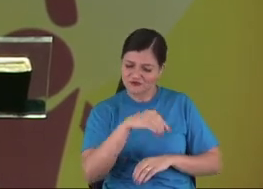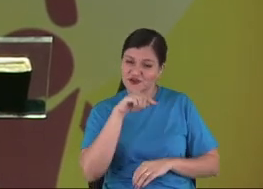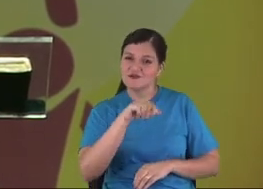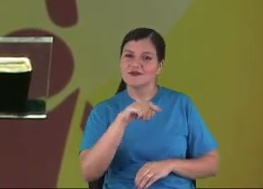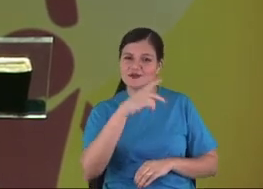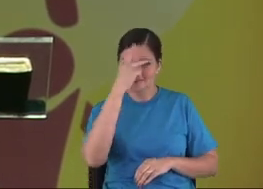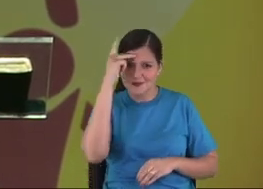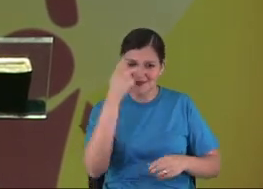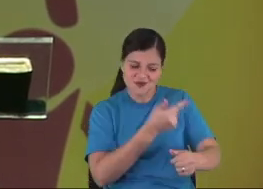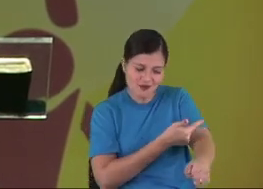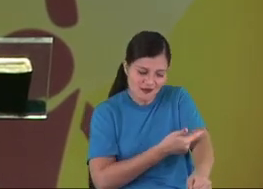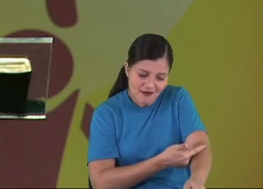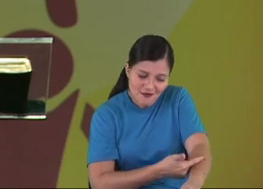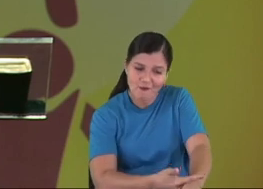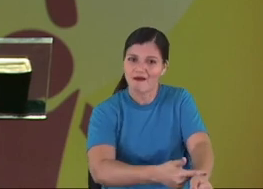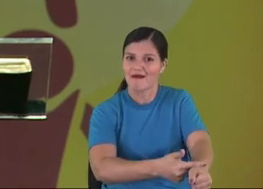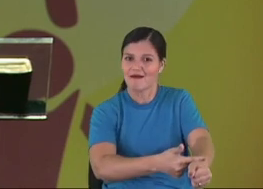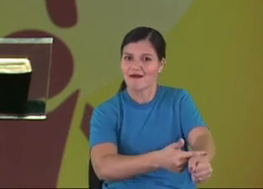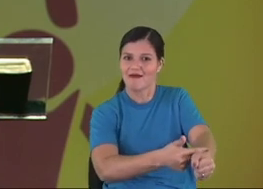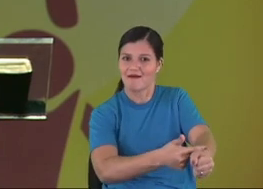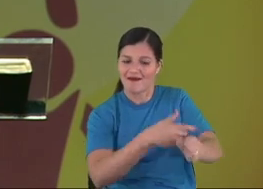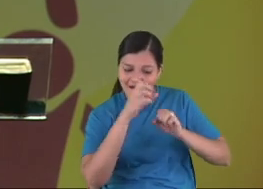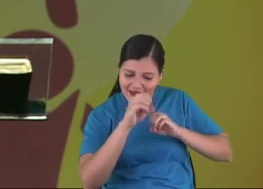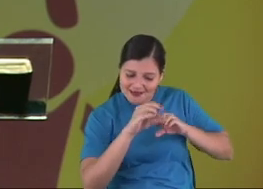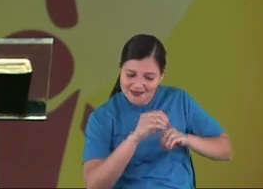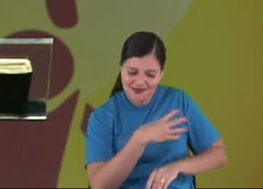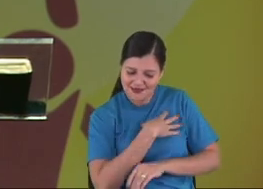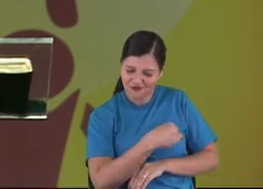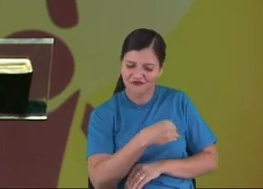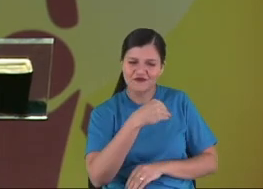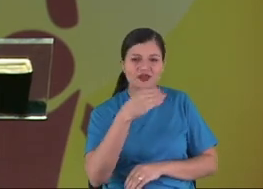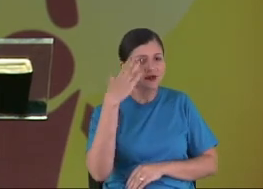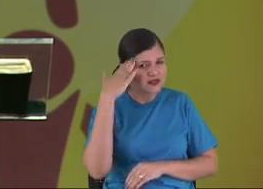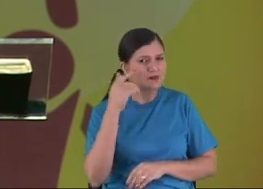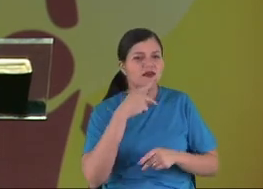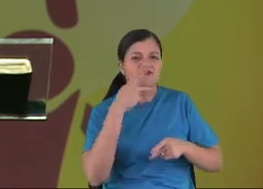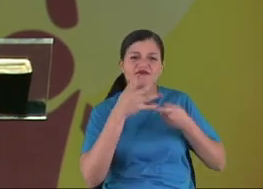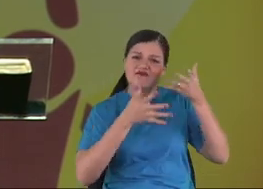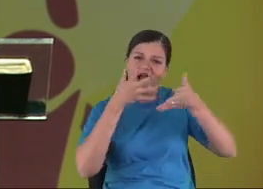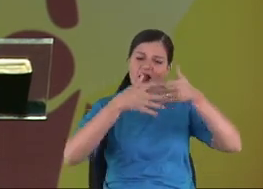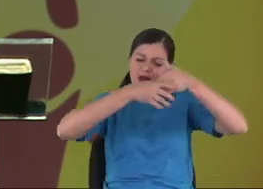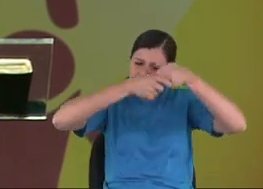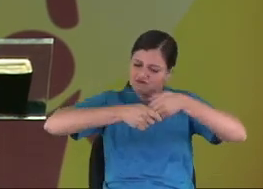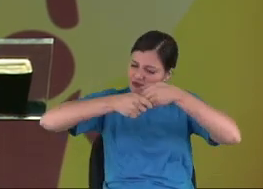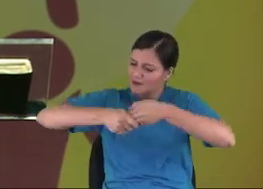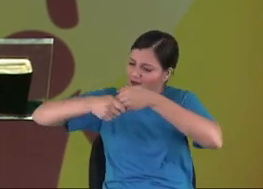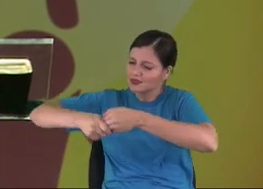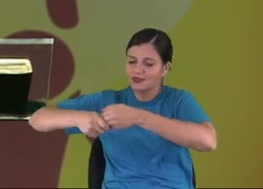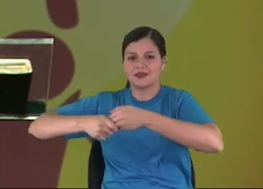educada. Ensine o seu filho a saber falar, a cumprimentar.